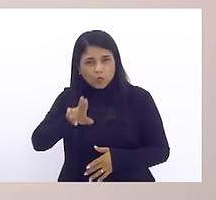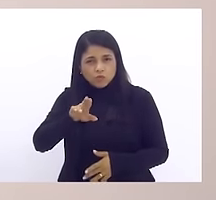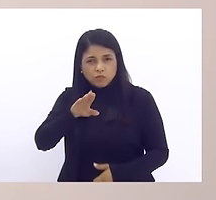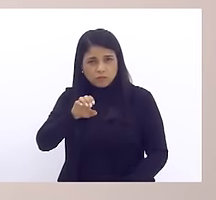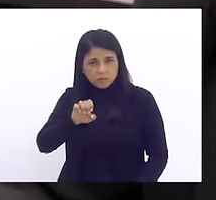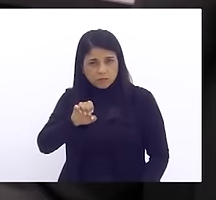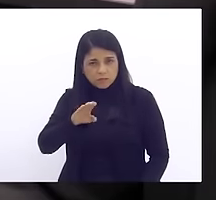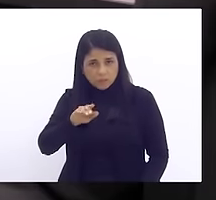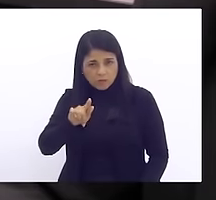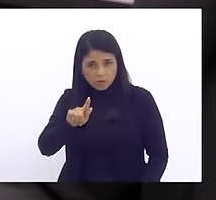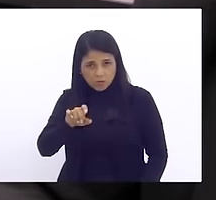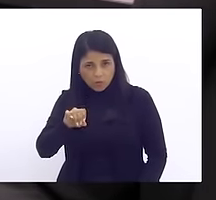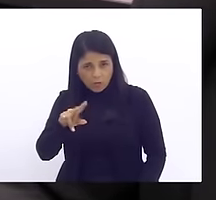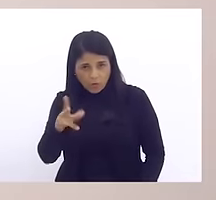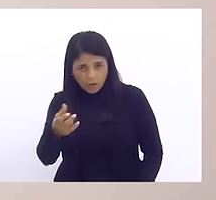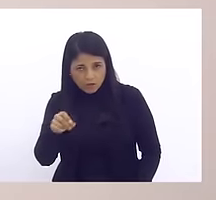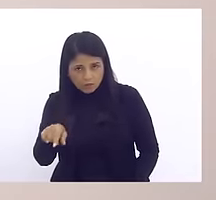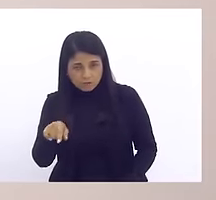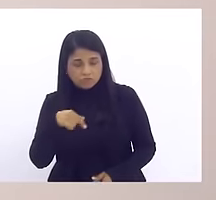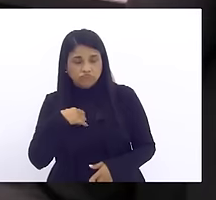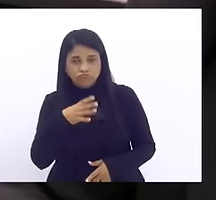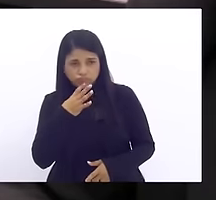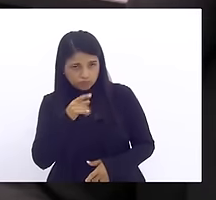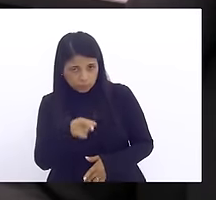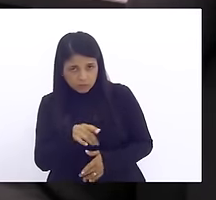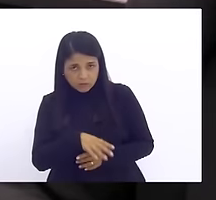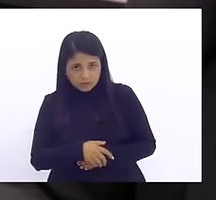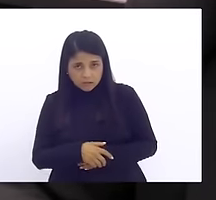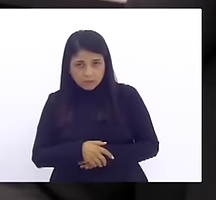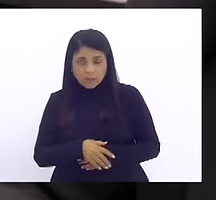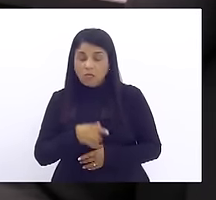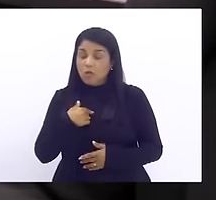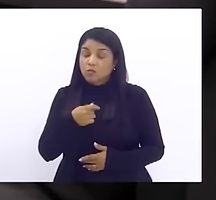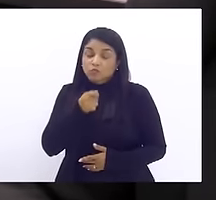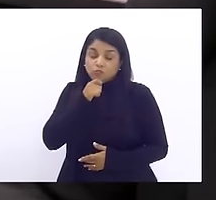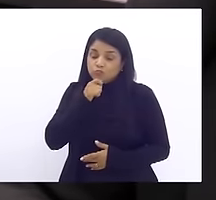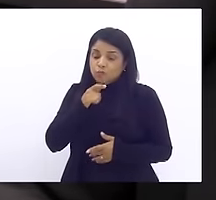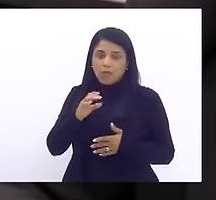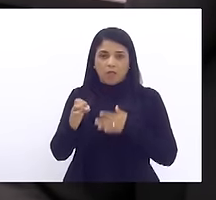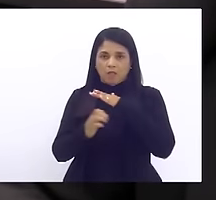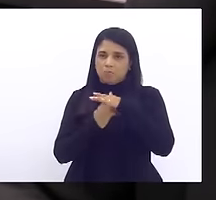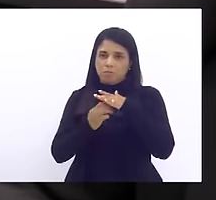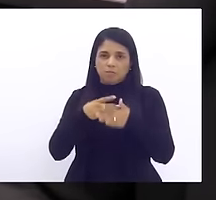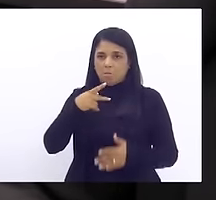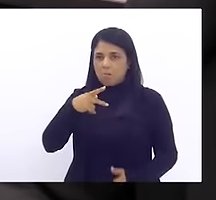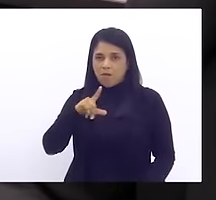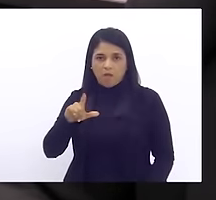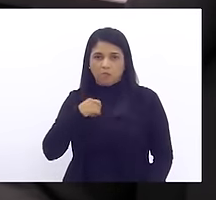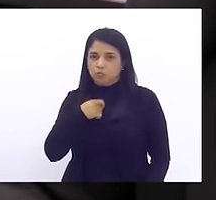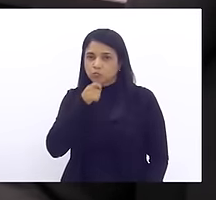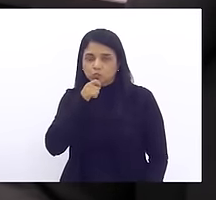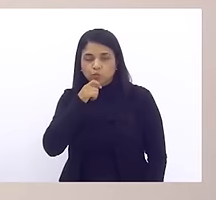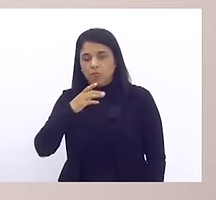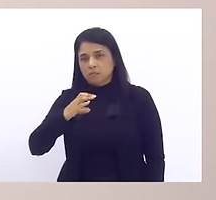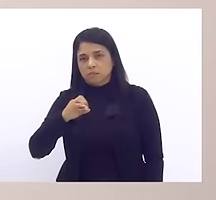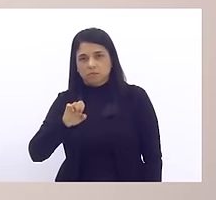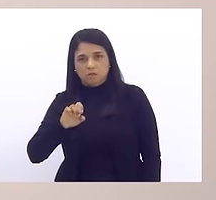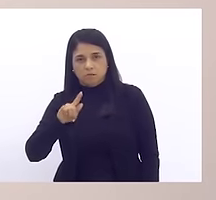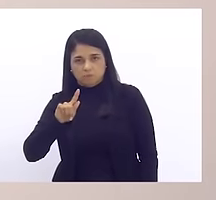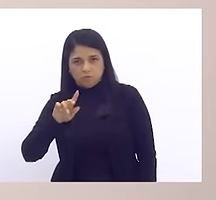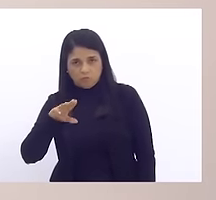não não tem conhecimento e nós não temos cegonha Então também não conseguiria lhe informar a respeito disso presidente